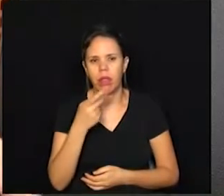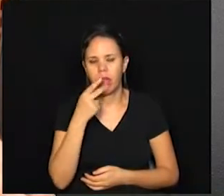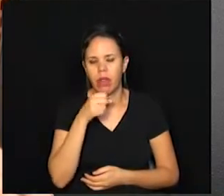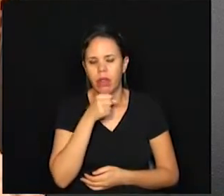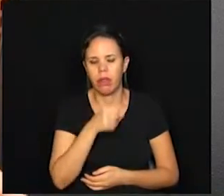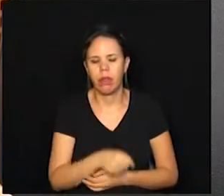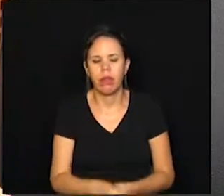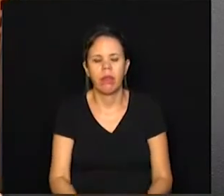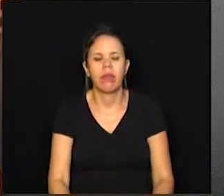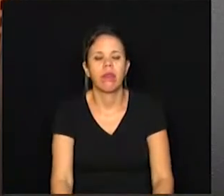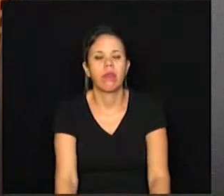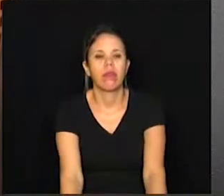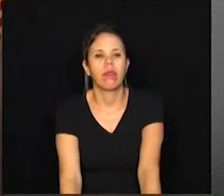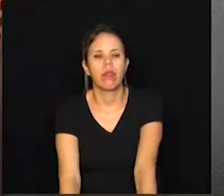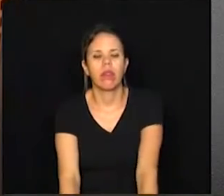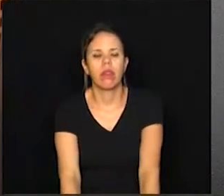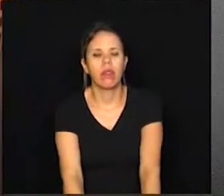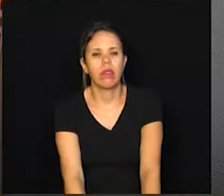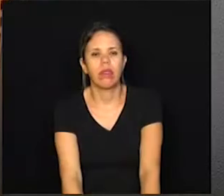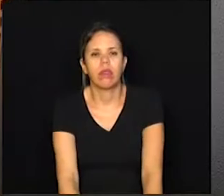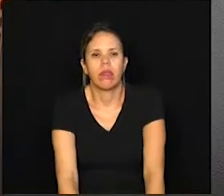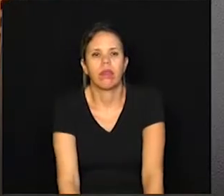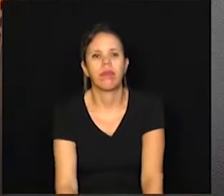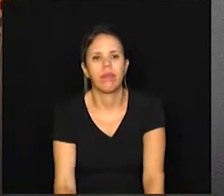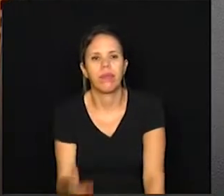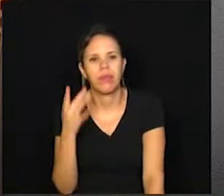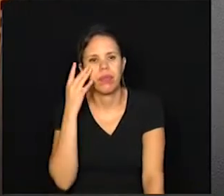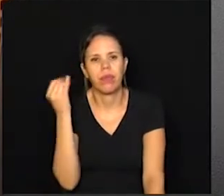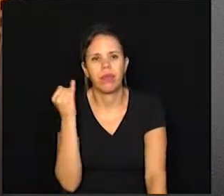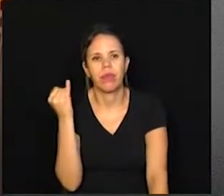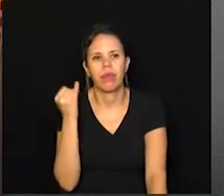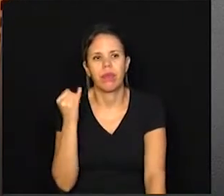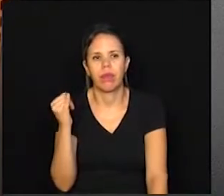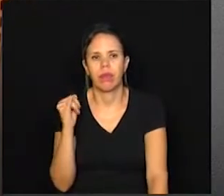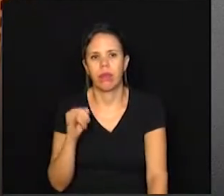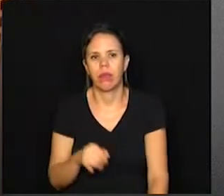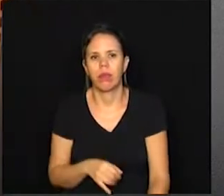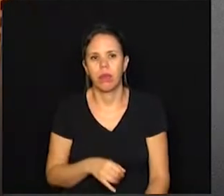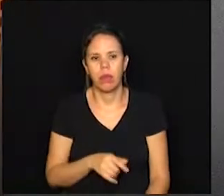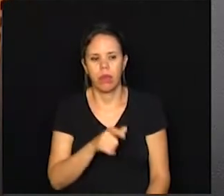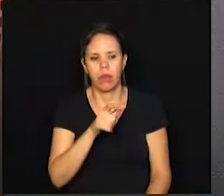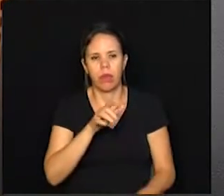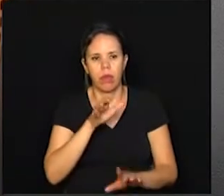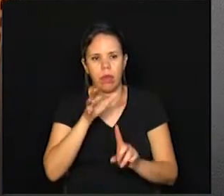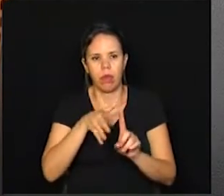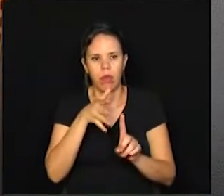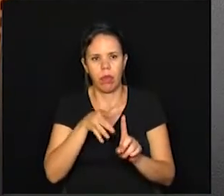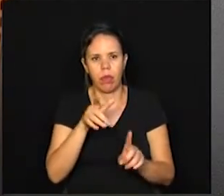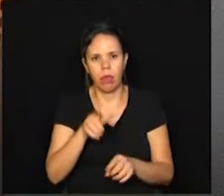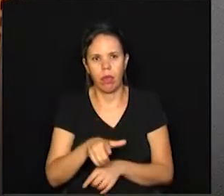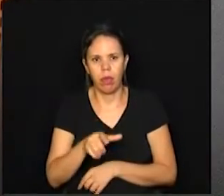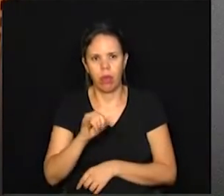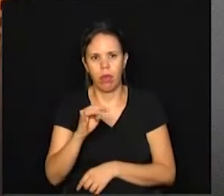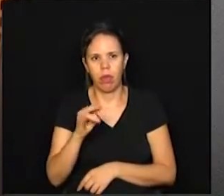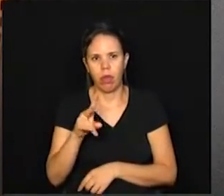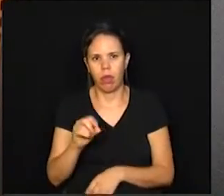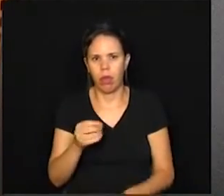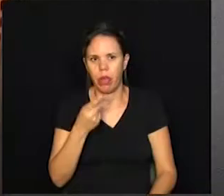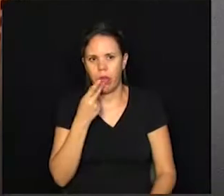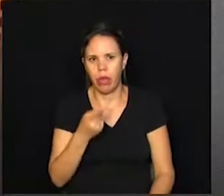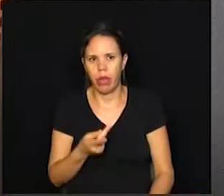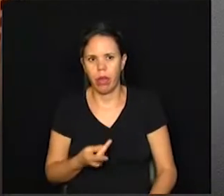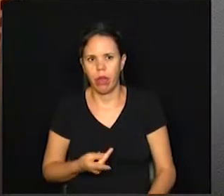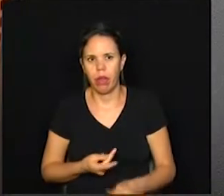palavra. Acho muito importante que o Ítalo Hamilton Barioni faça